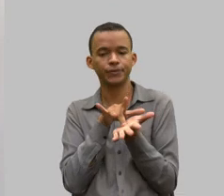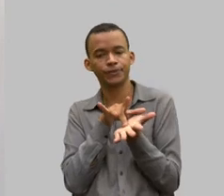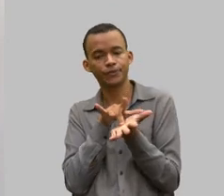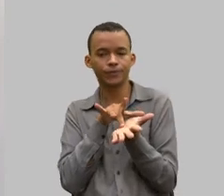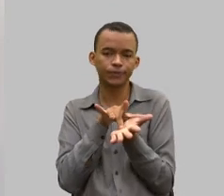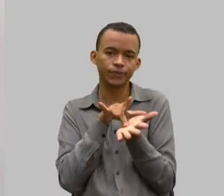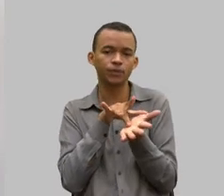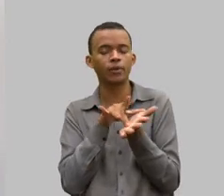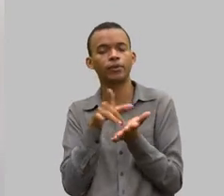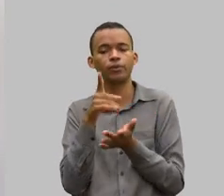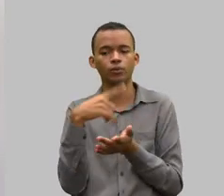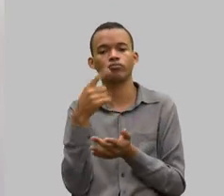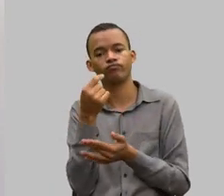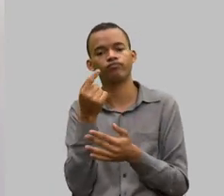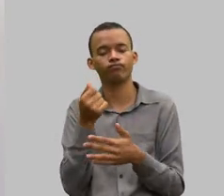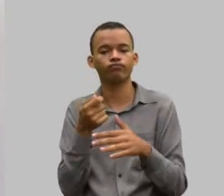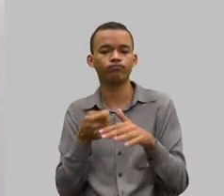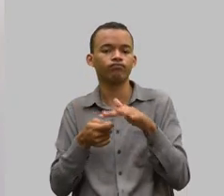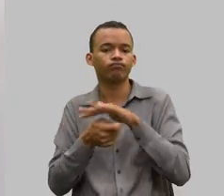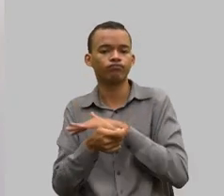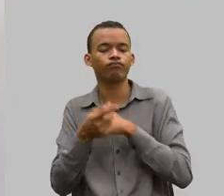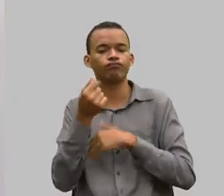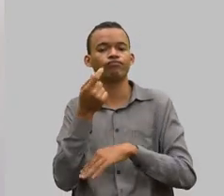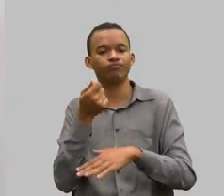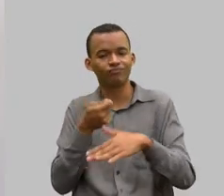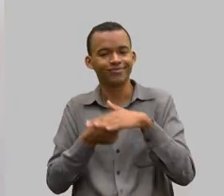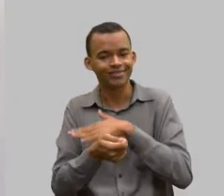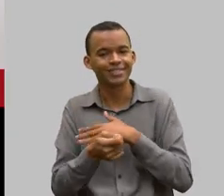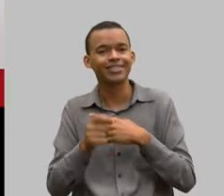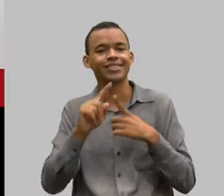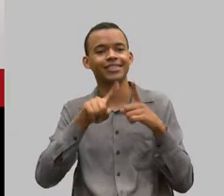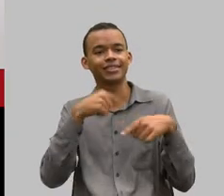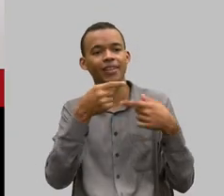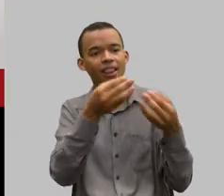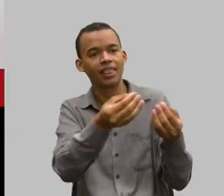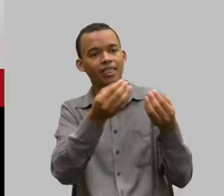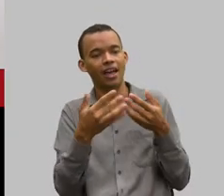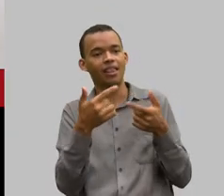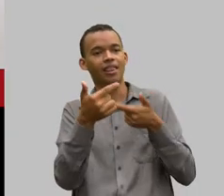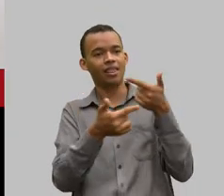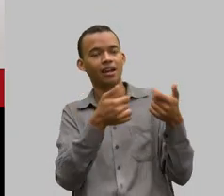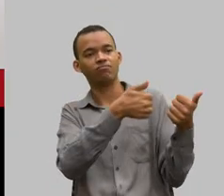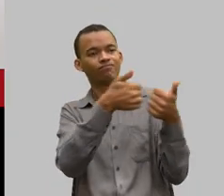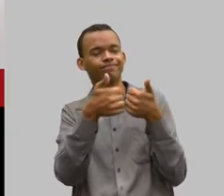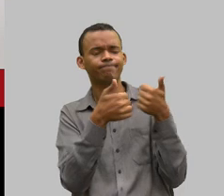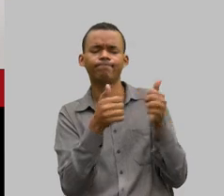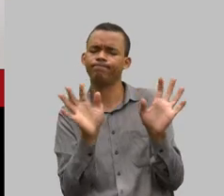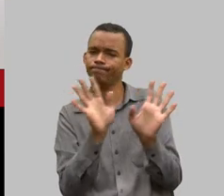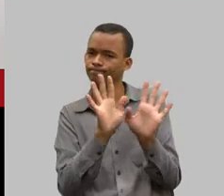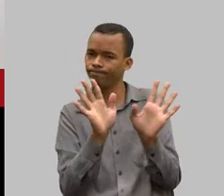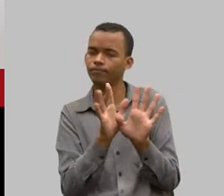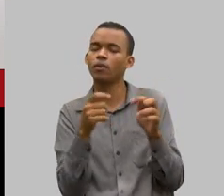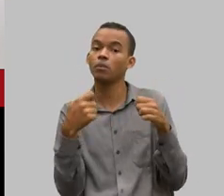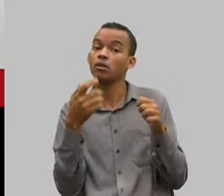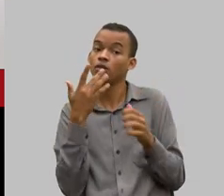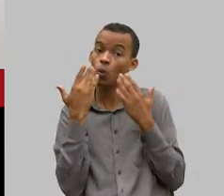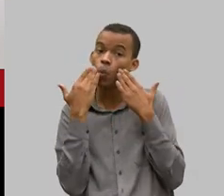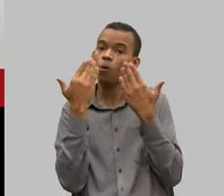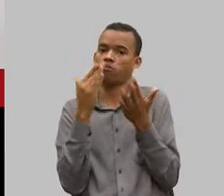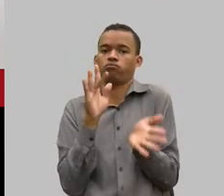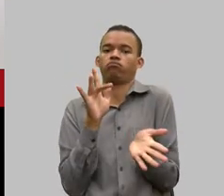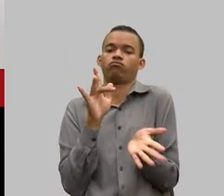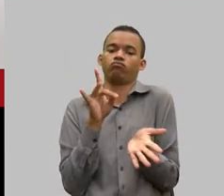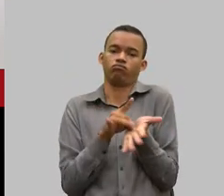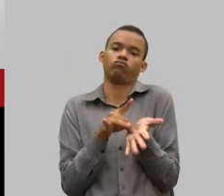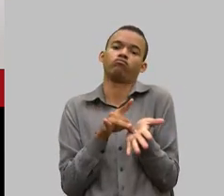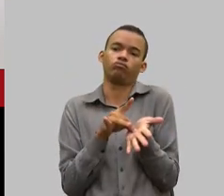e também fingir que teremos uma contraprestação de serviços nós precisamos de fato de mostrar a realidade e se